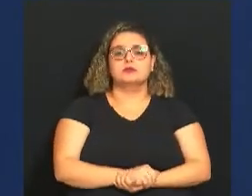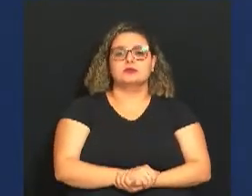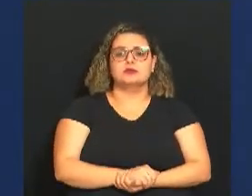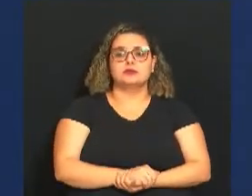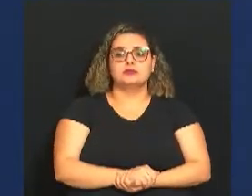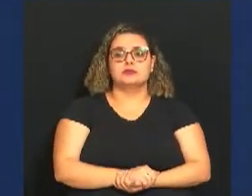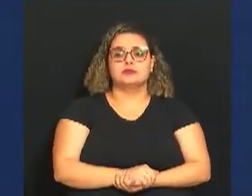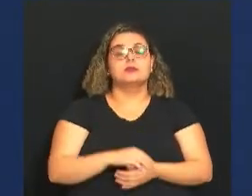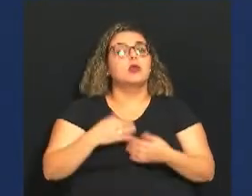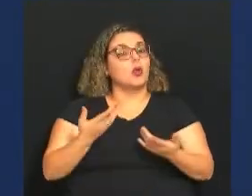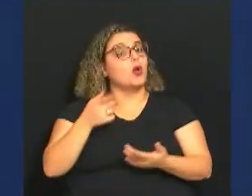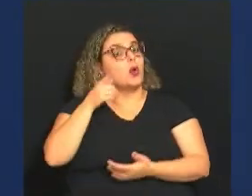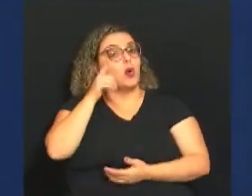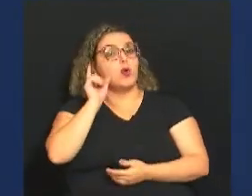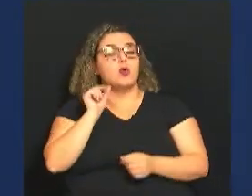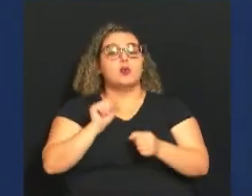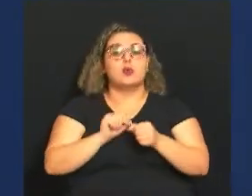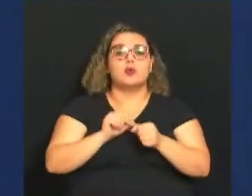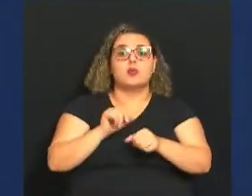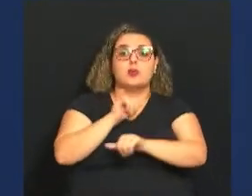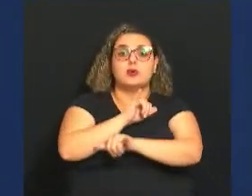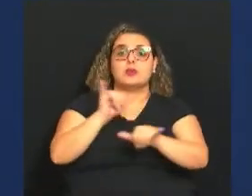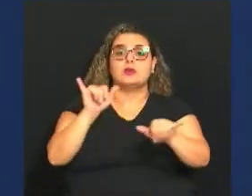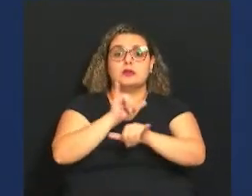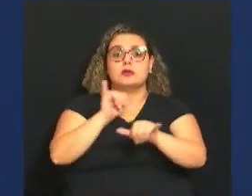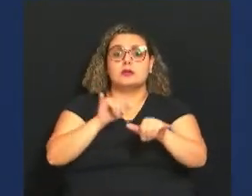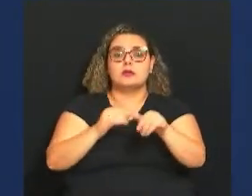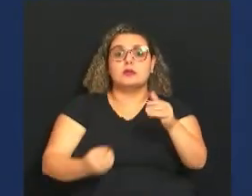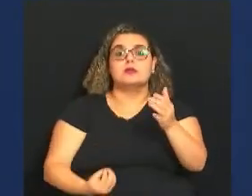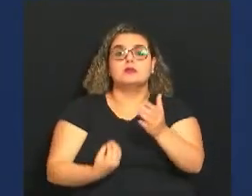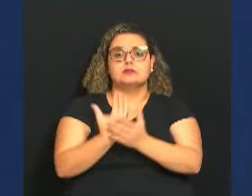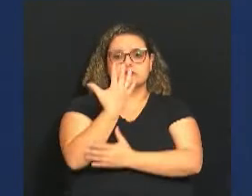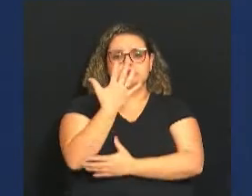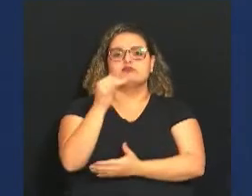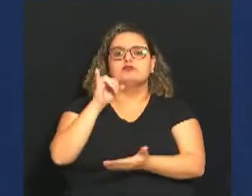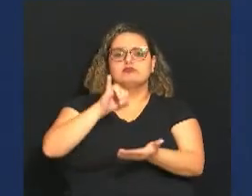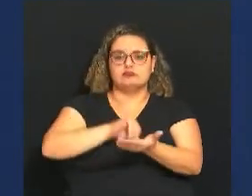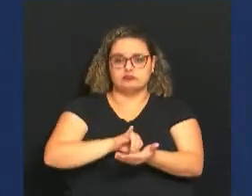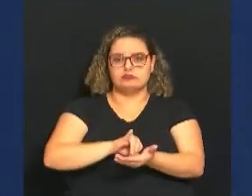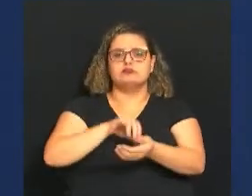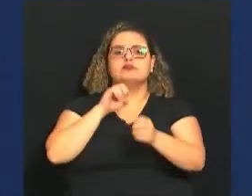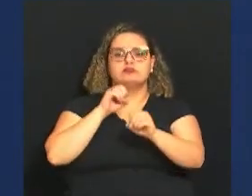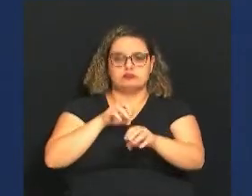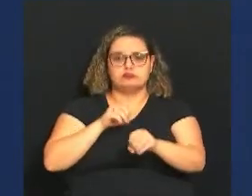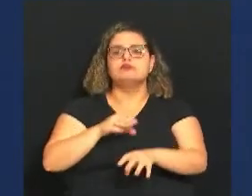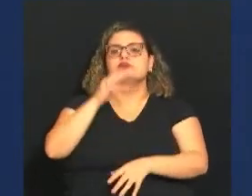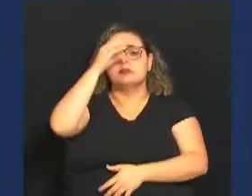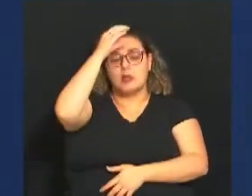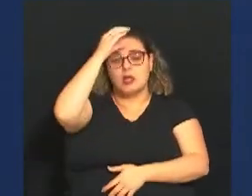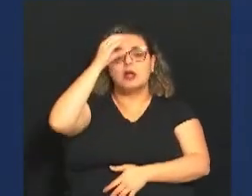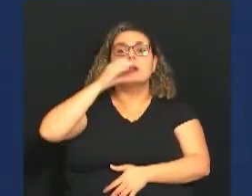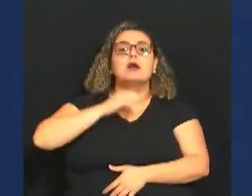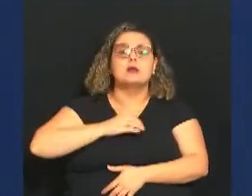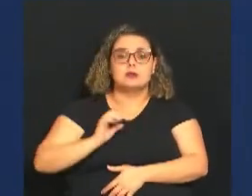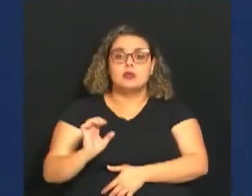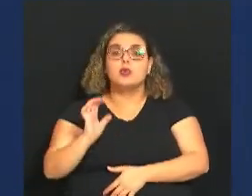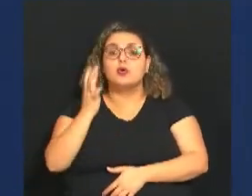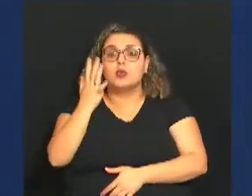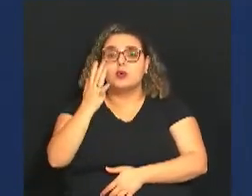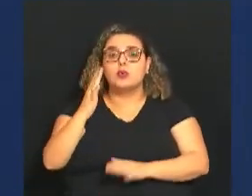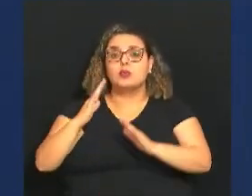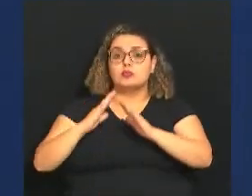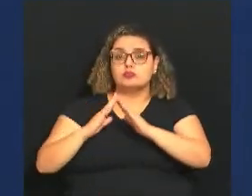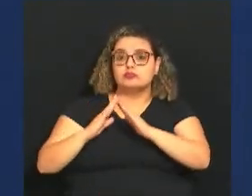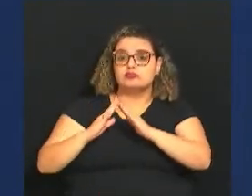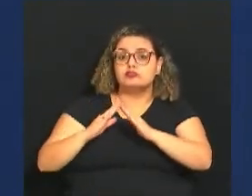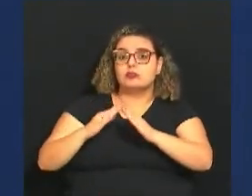E ontem foi feito o anúncio da criação do Centro de Educação Integral para a Cidadania, que funcionará no antigo Colégio Bento